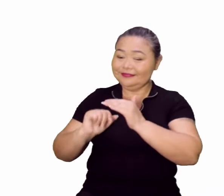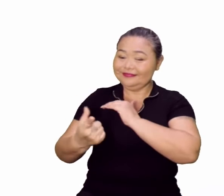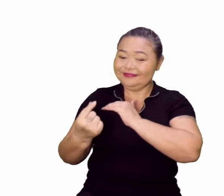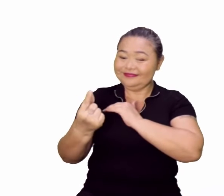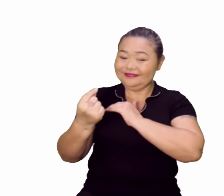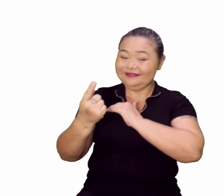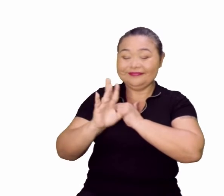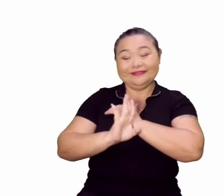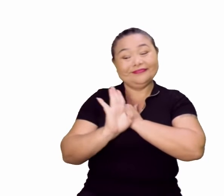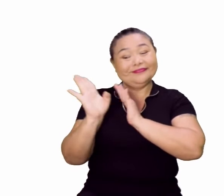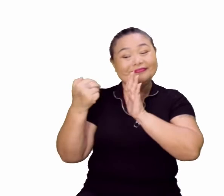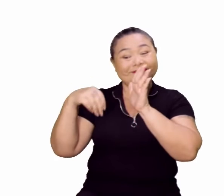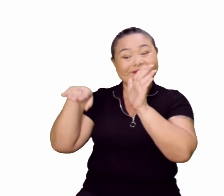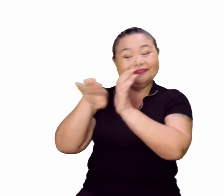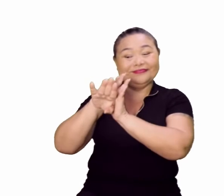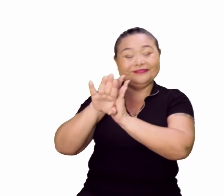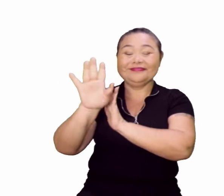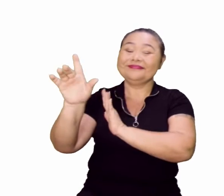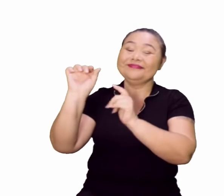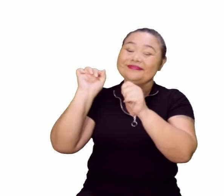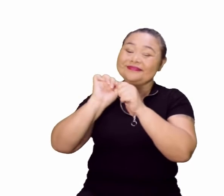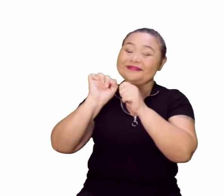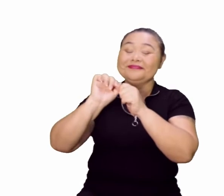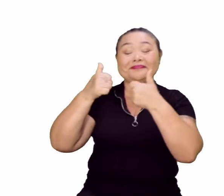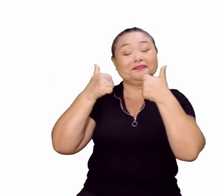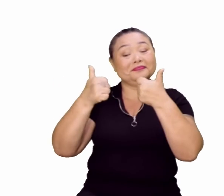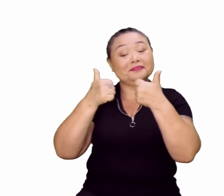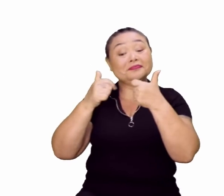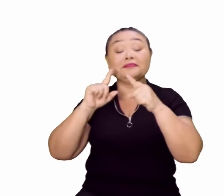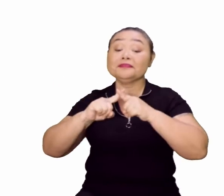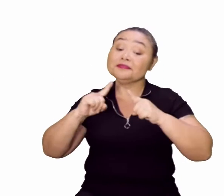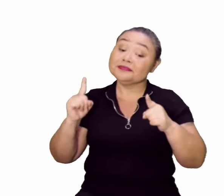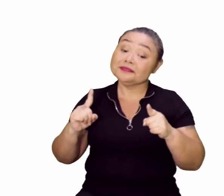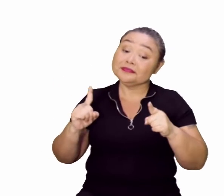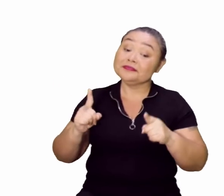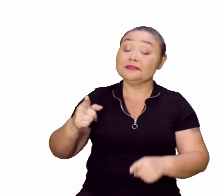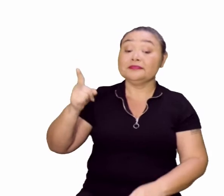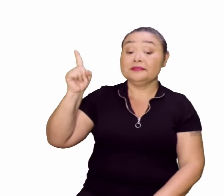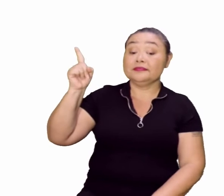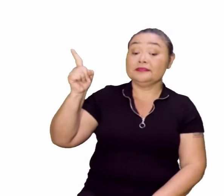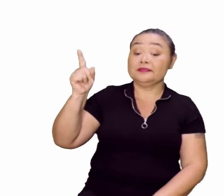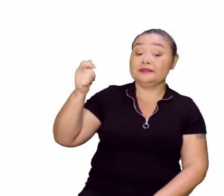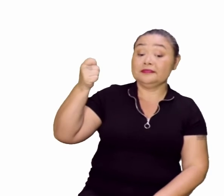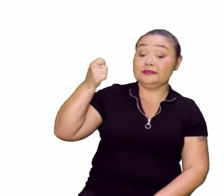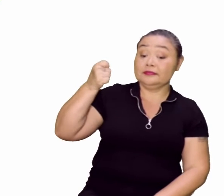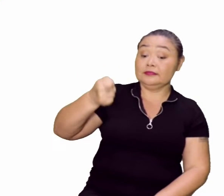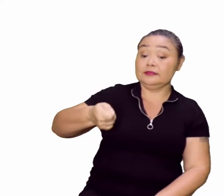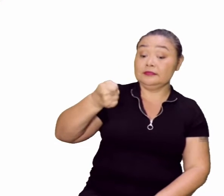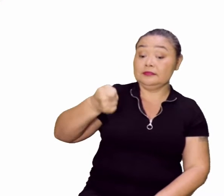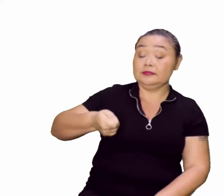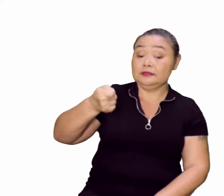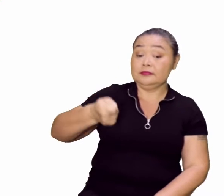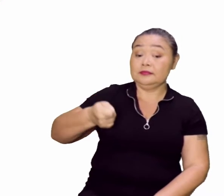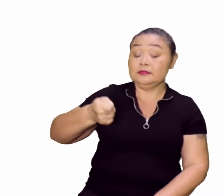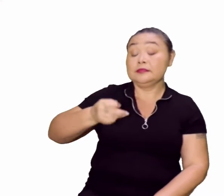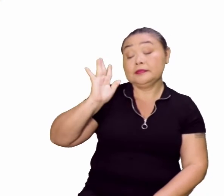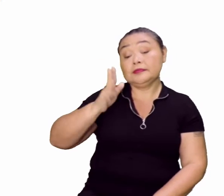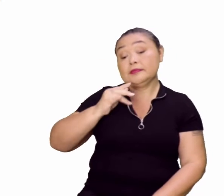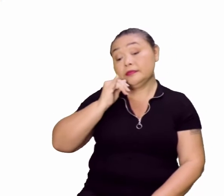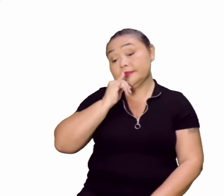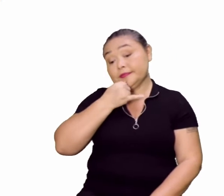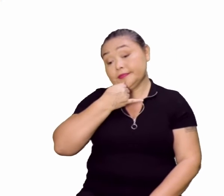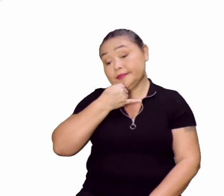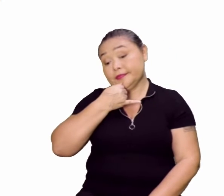aí chegou lá e viveu, está de boa. Mas tem a forma forçada, que é uma das mais